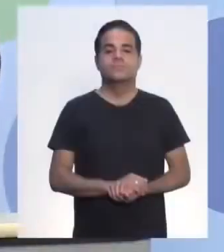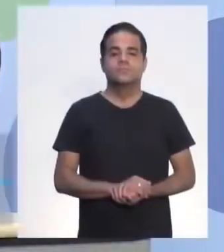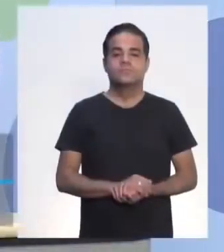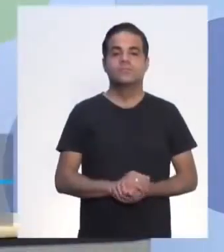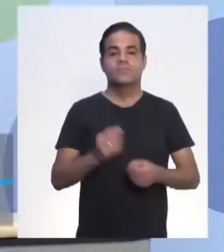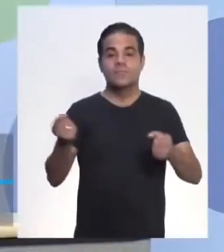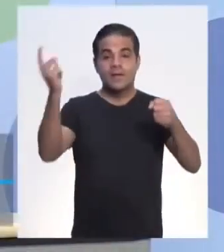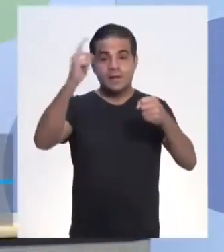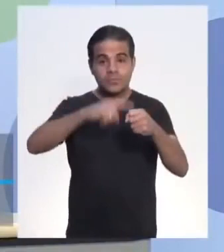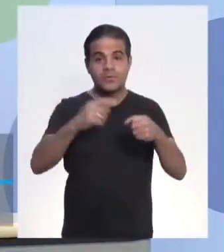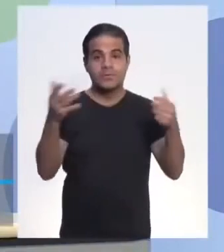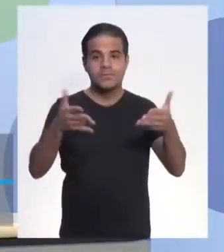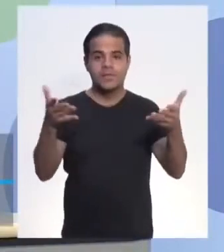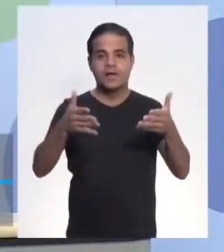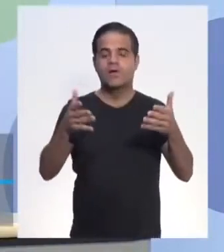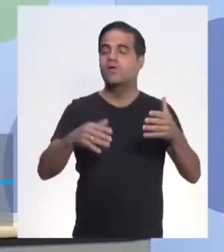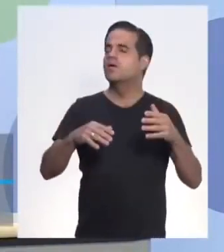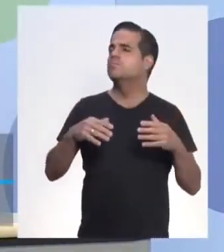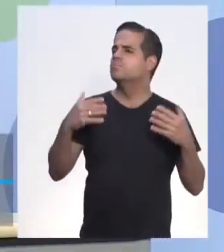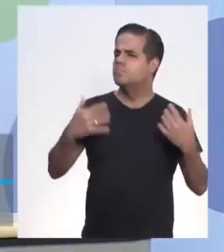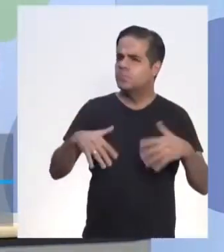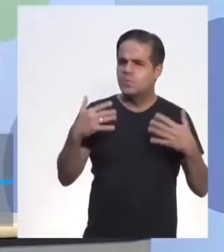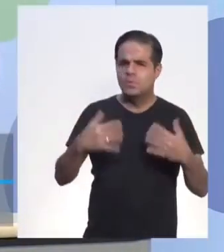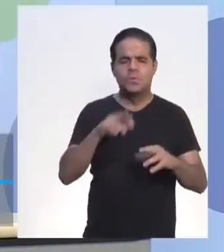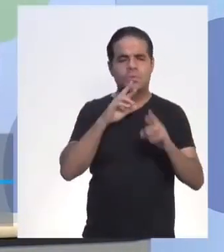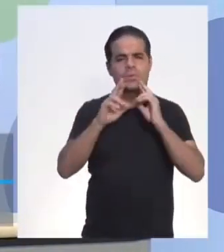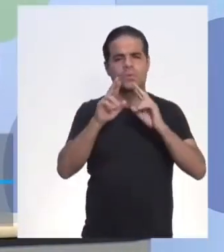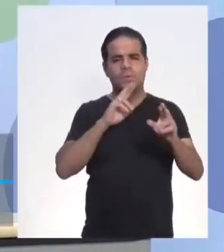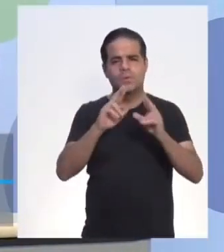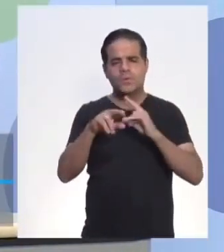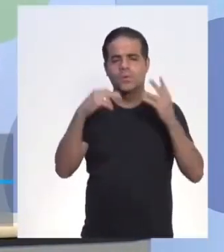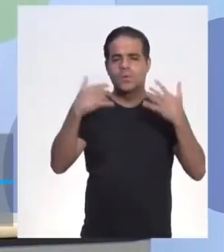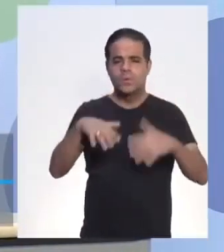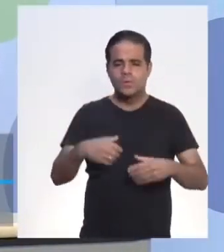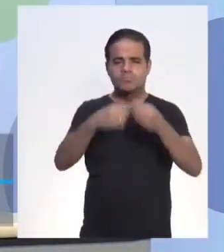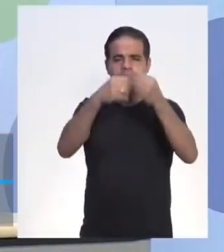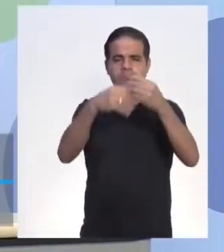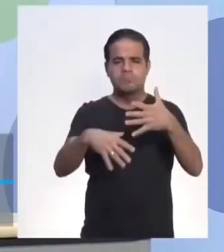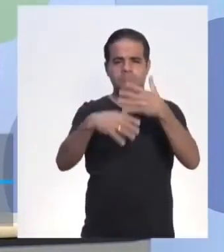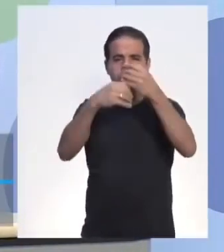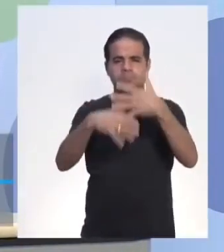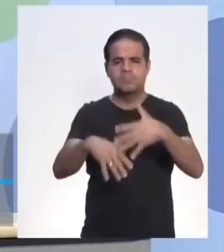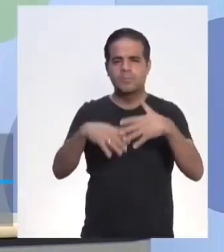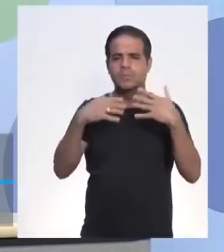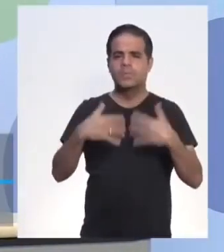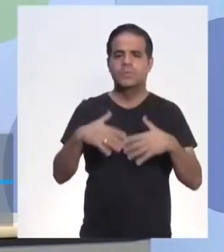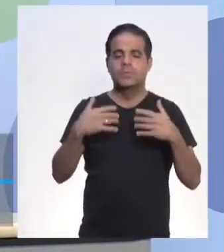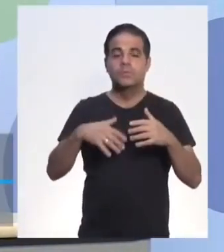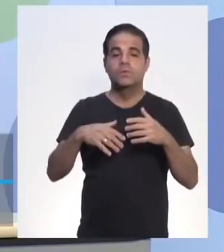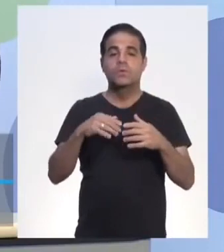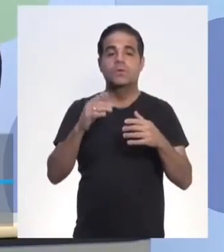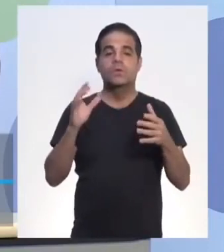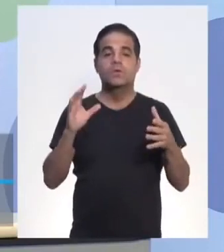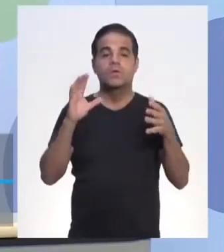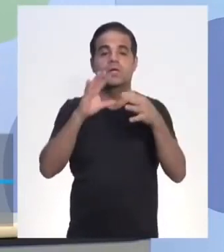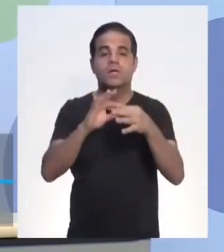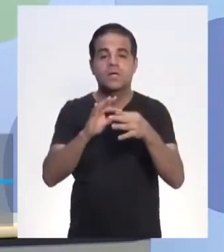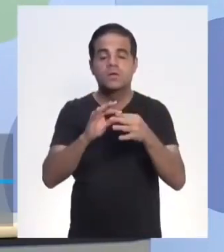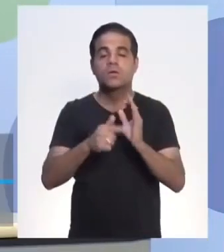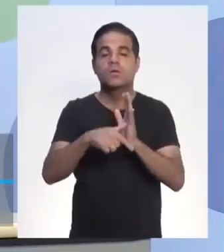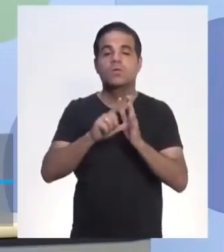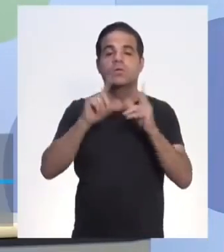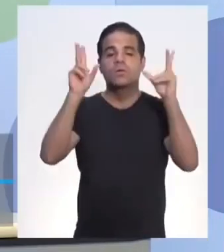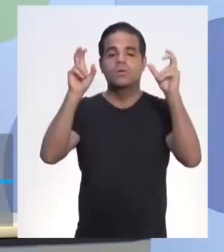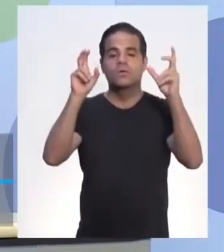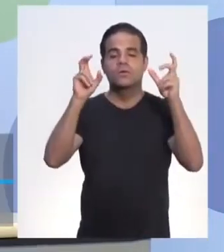retornamos aqui olha ali muitas respostas muitas mesmos só gostaria de Alencar um assunto